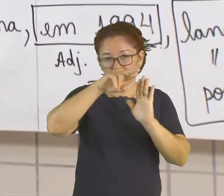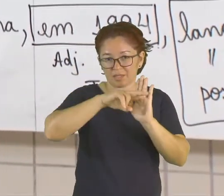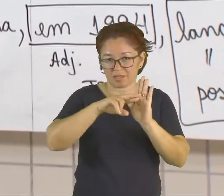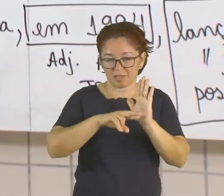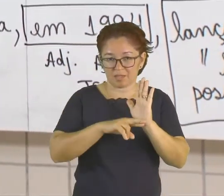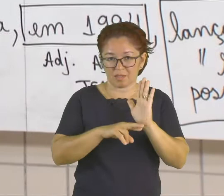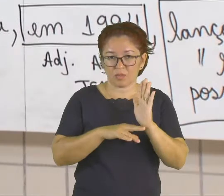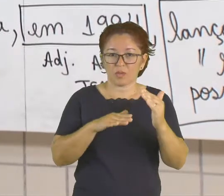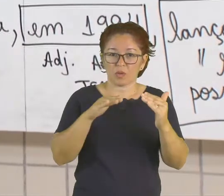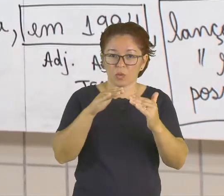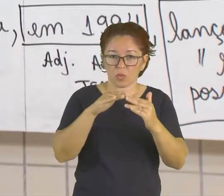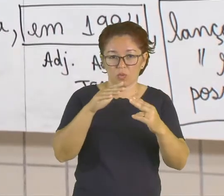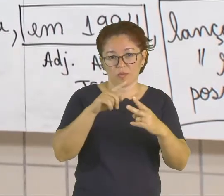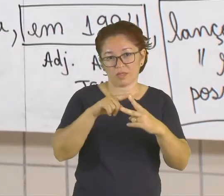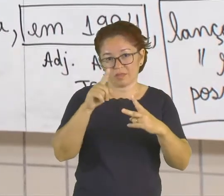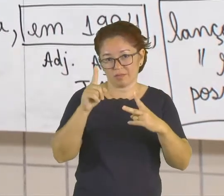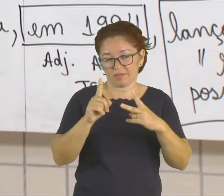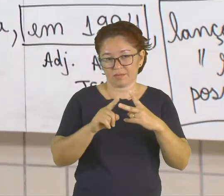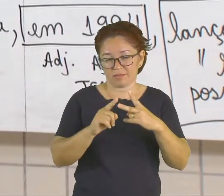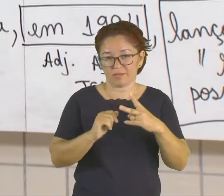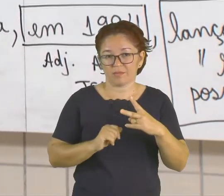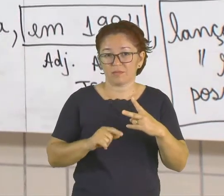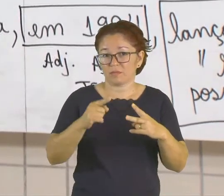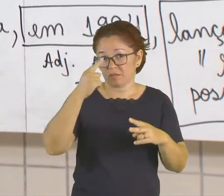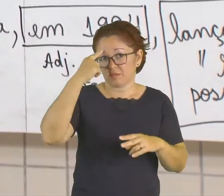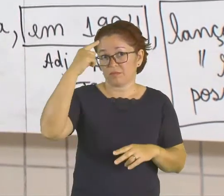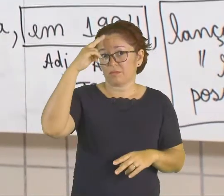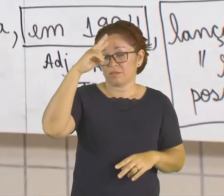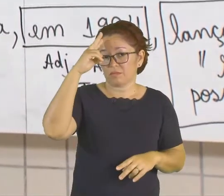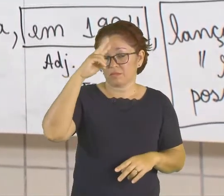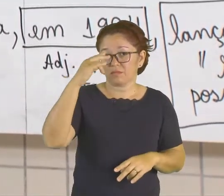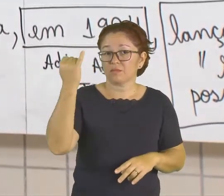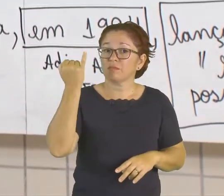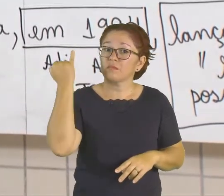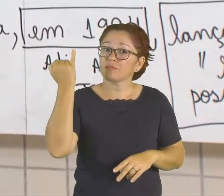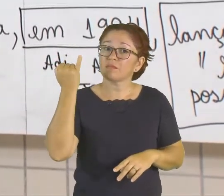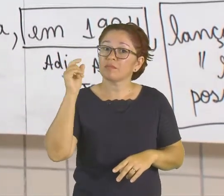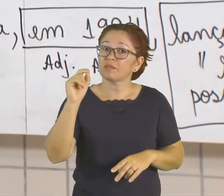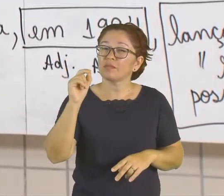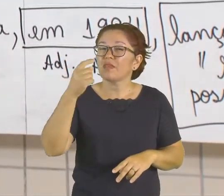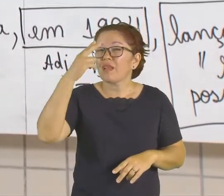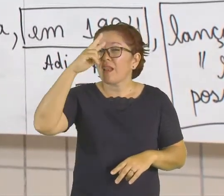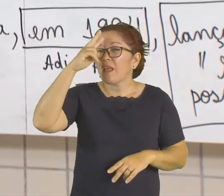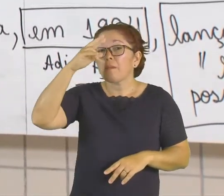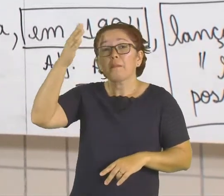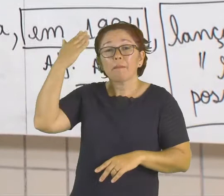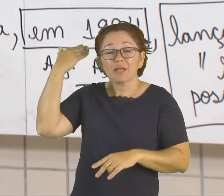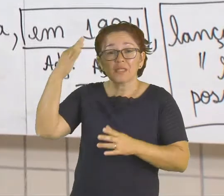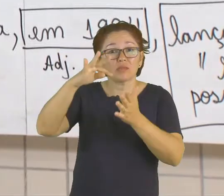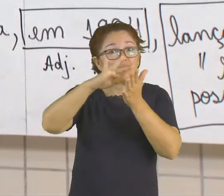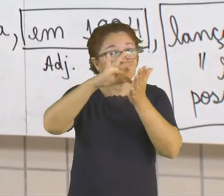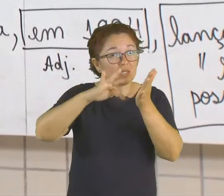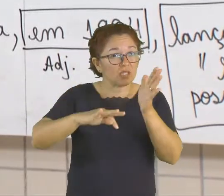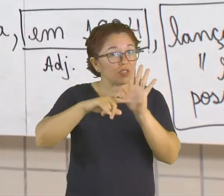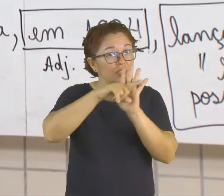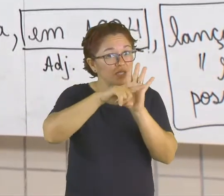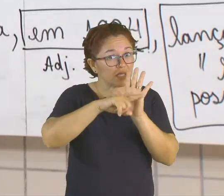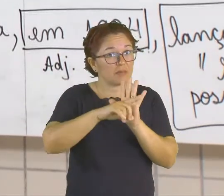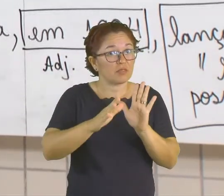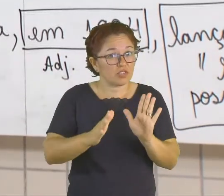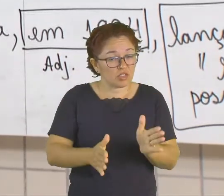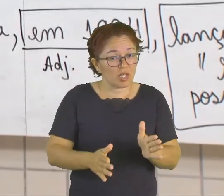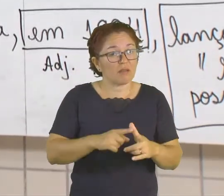linguístico, dessas pontuações, lembrando dos nossos textos que nós estudamos até aqui. Nós vamos